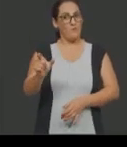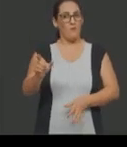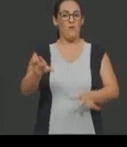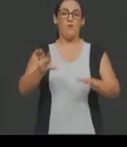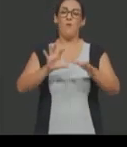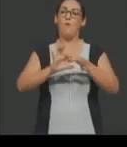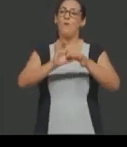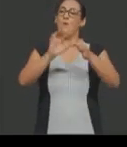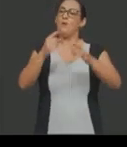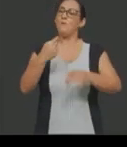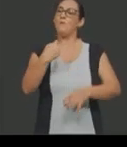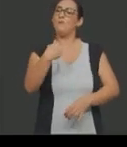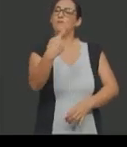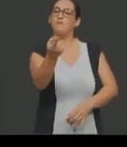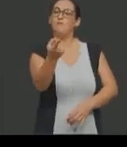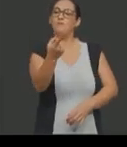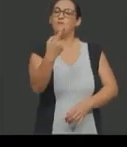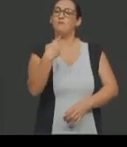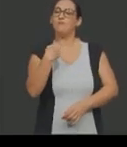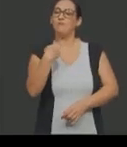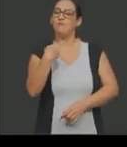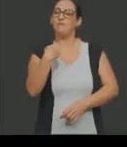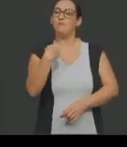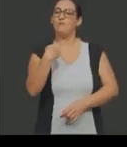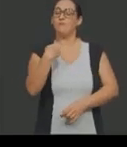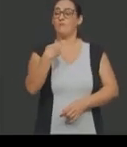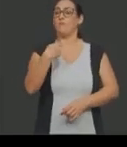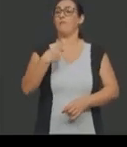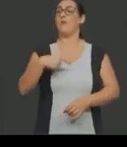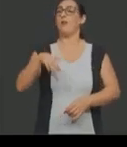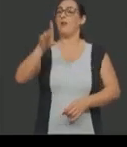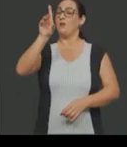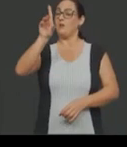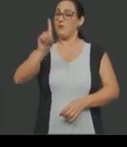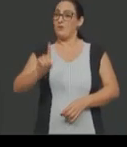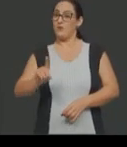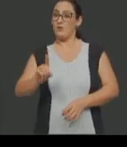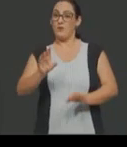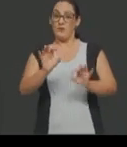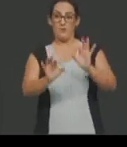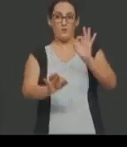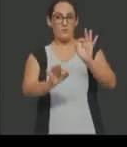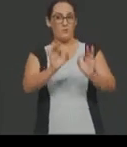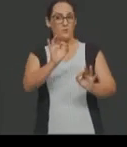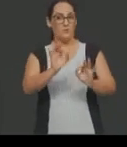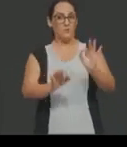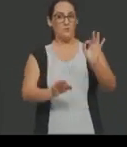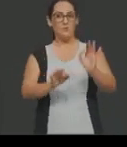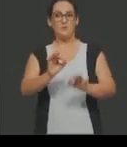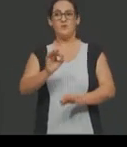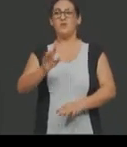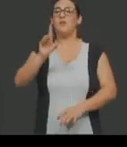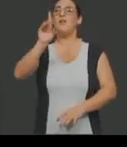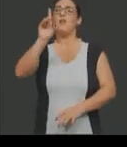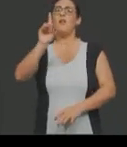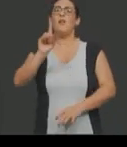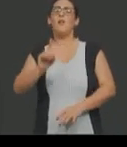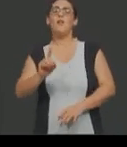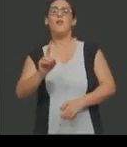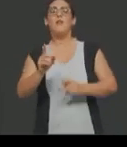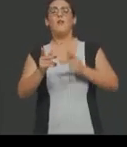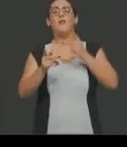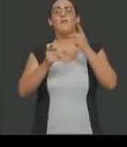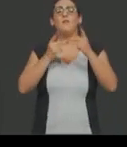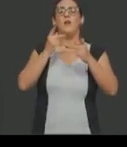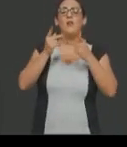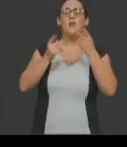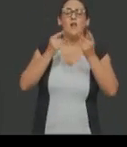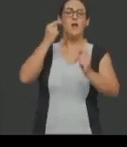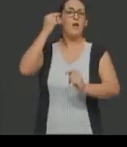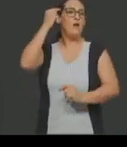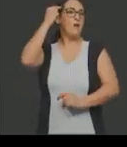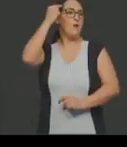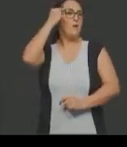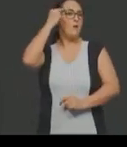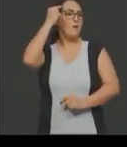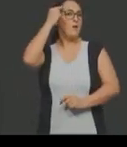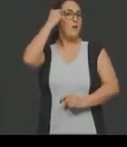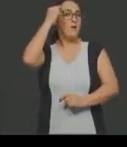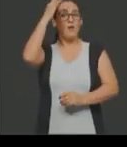questão da liberdade de ir e vir, né? O direito à justiça, liberdade da palavra, de pensamento,